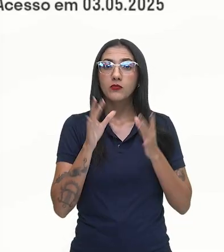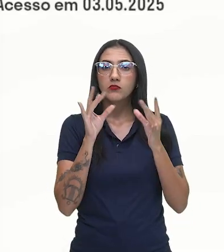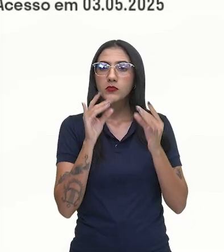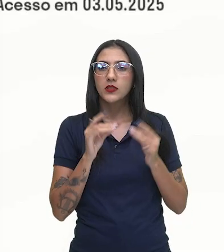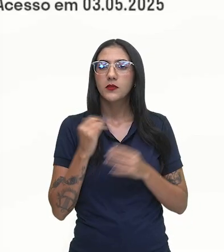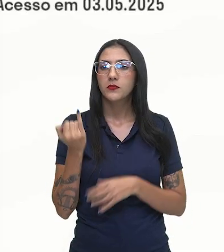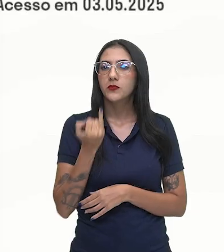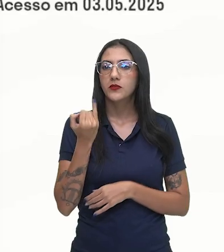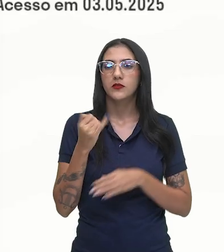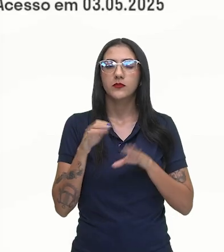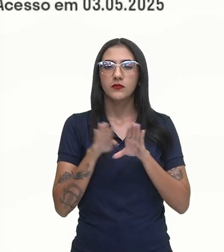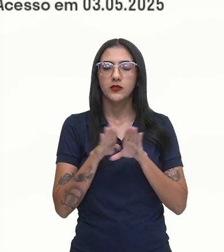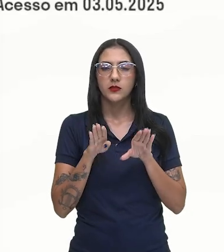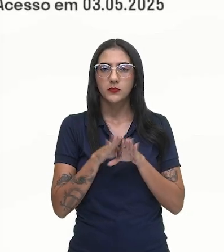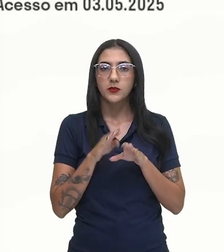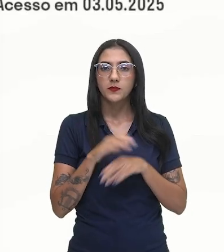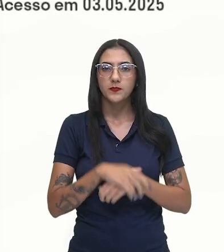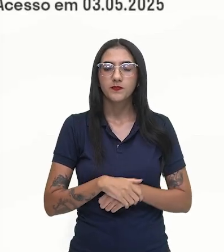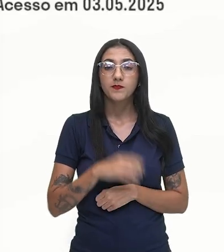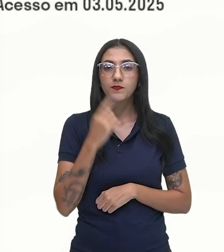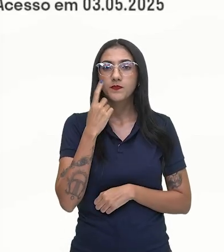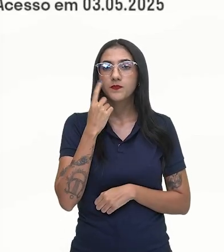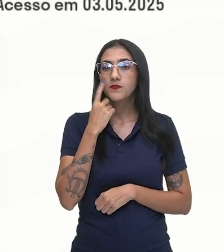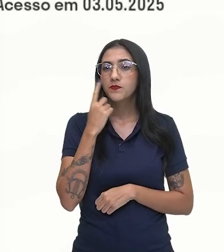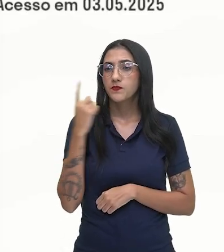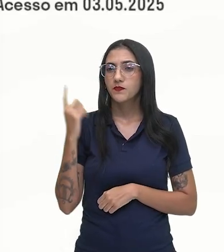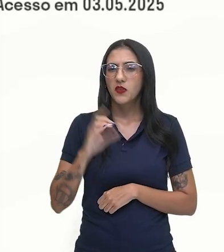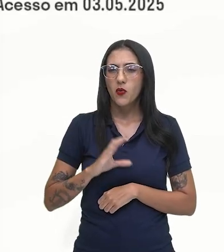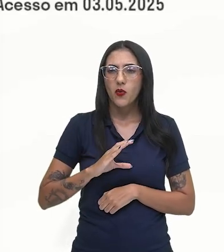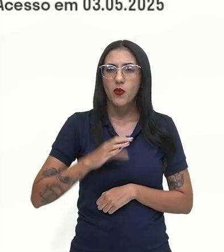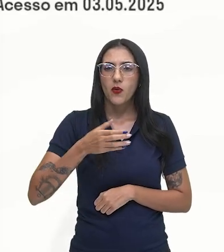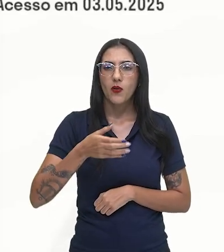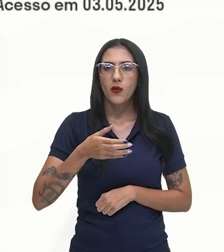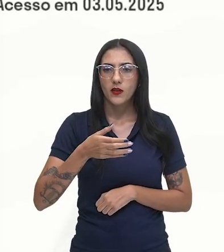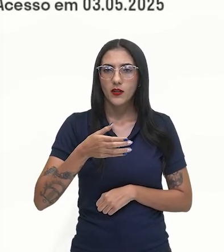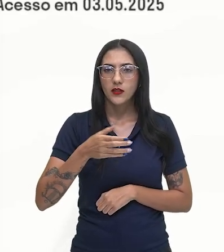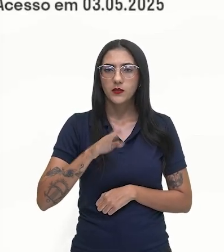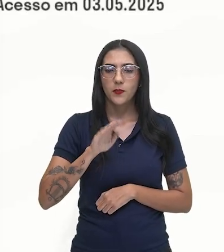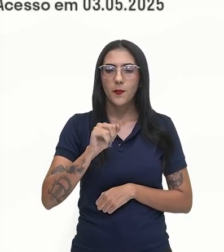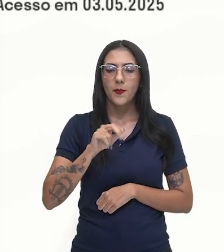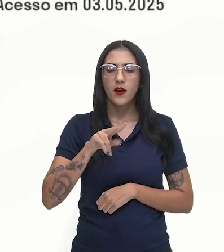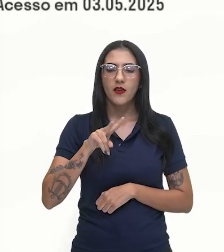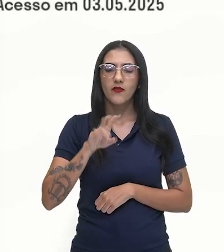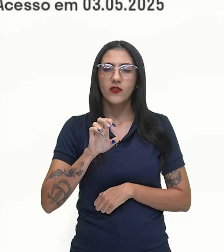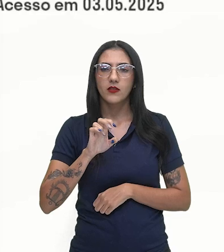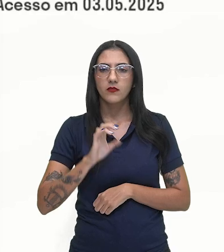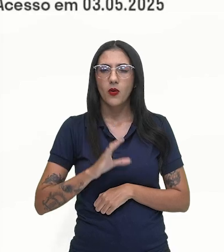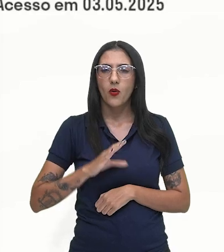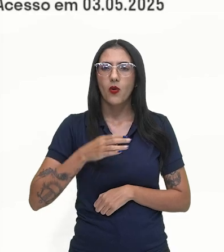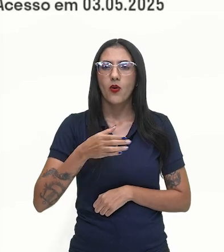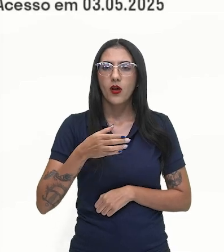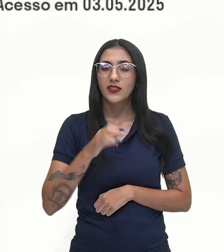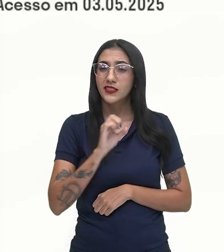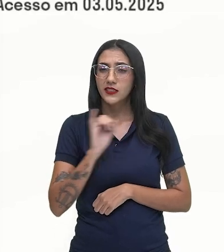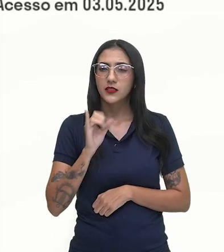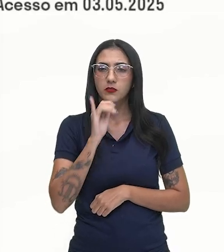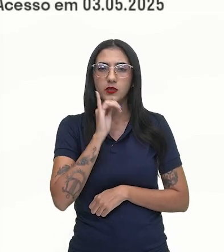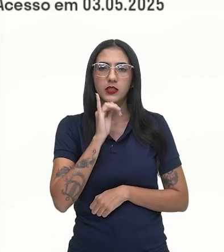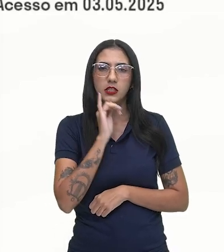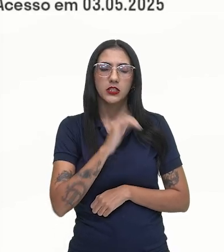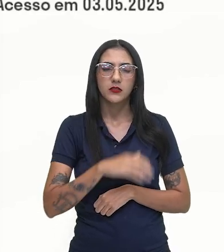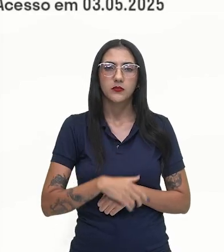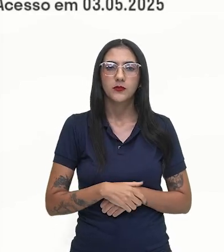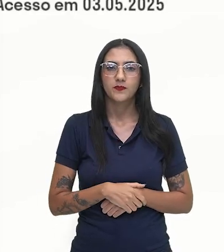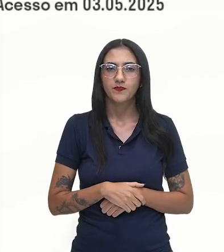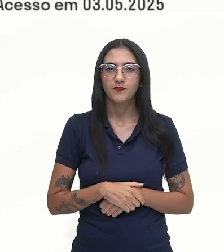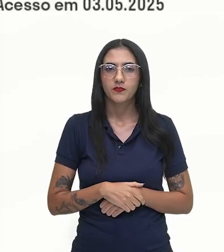olha só esse último adjetivo aqui, brave. Né? O brave, se eu quisesse falar